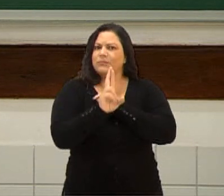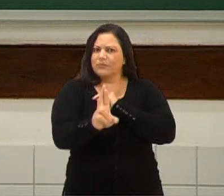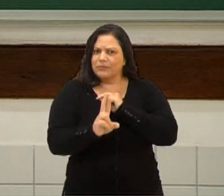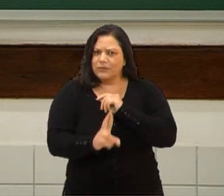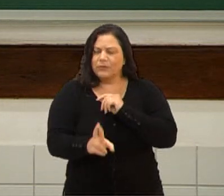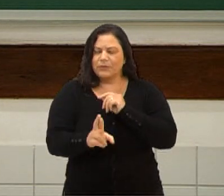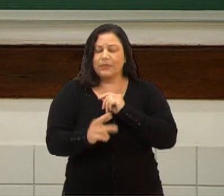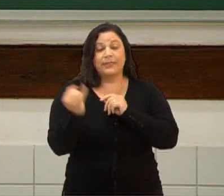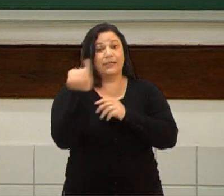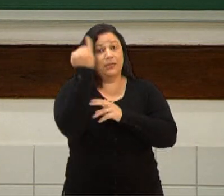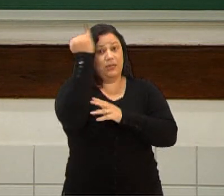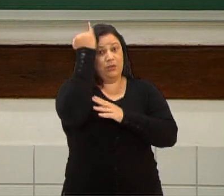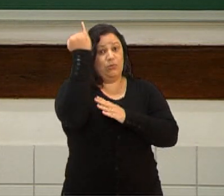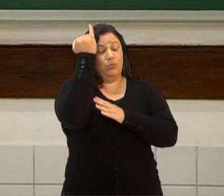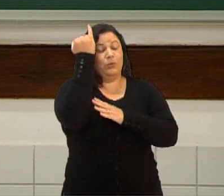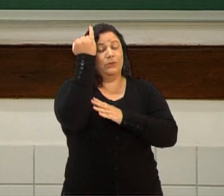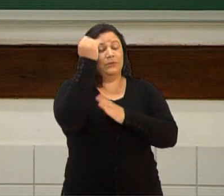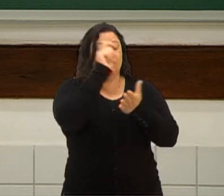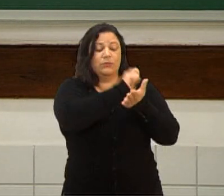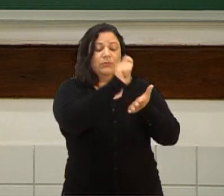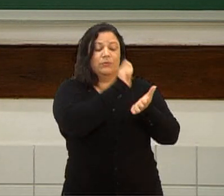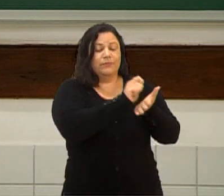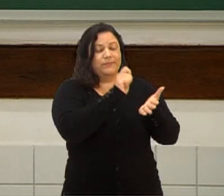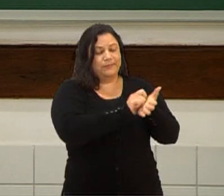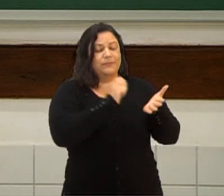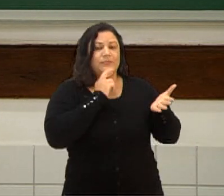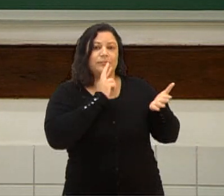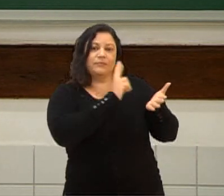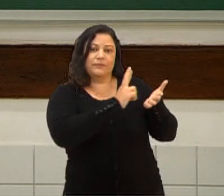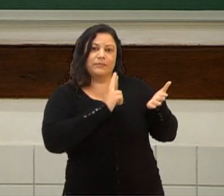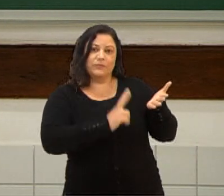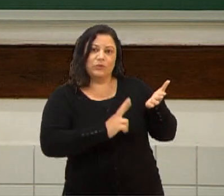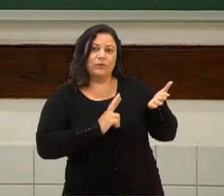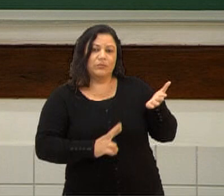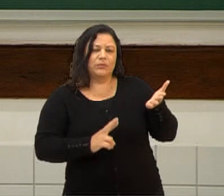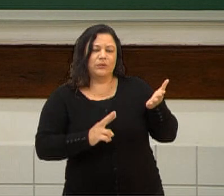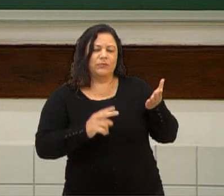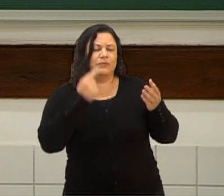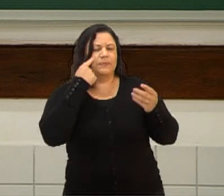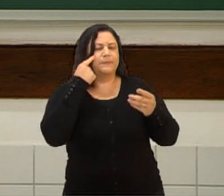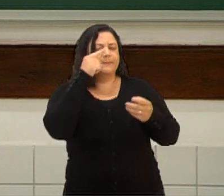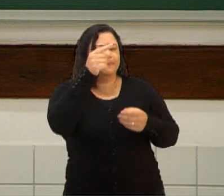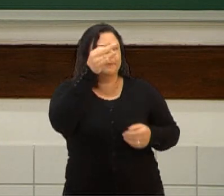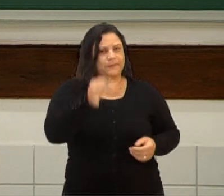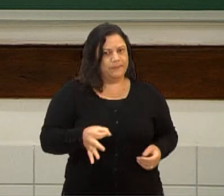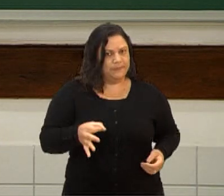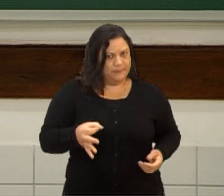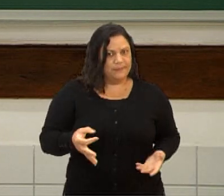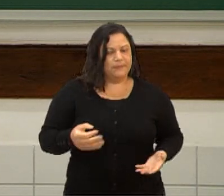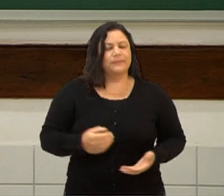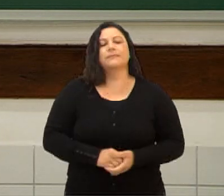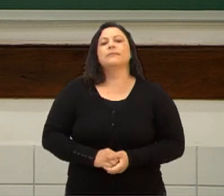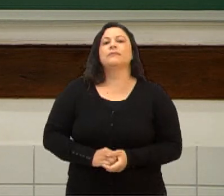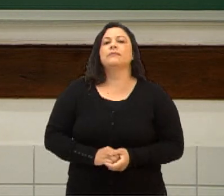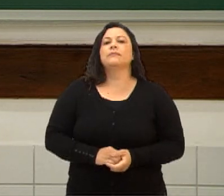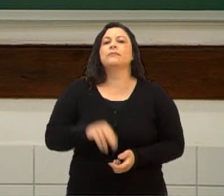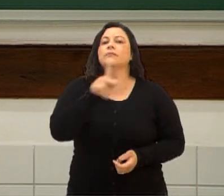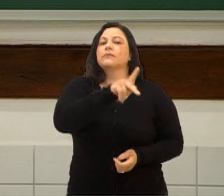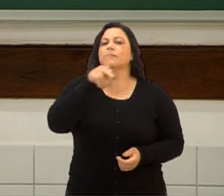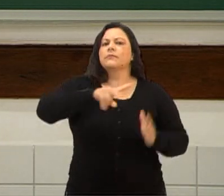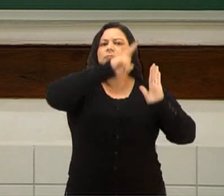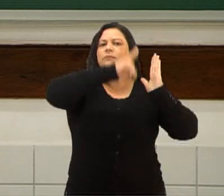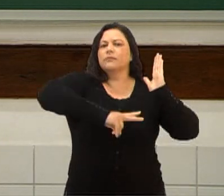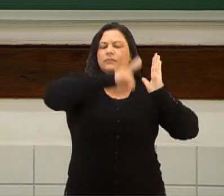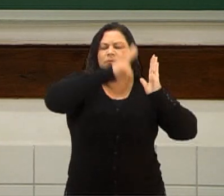você anotar aí no seu caderno qual é a sua opção de resposta para conferir se você acertou ou não. Enquanto eu estiver fazendo a leitura, você